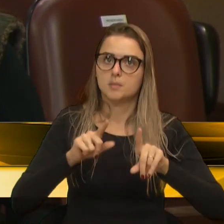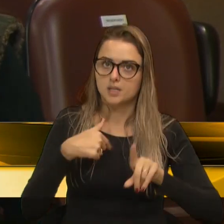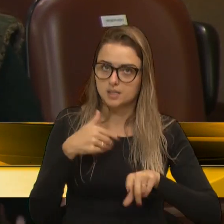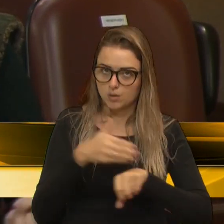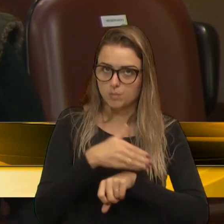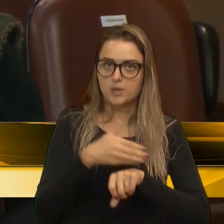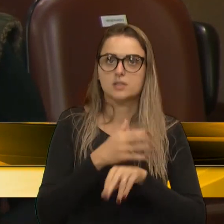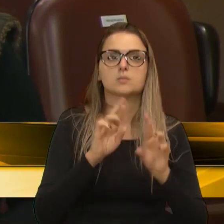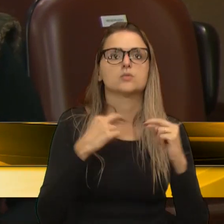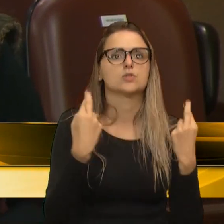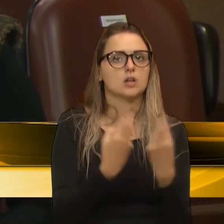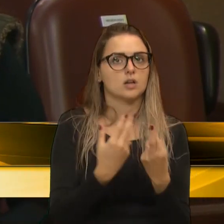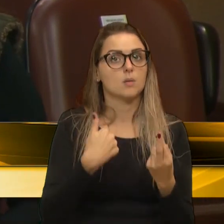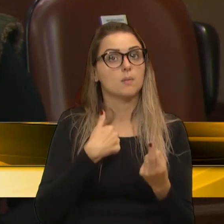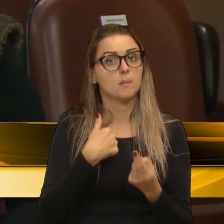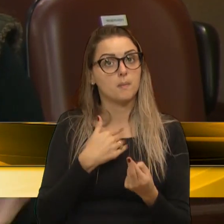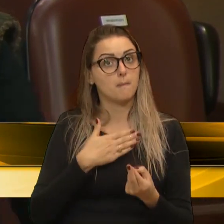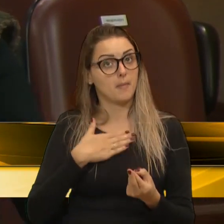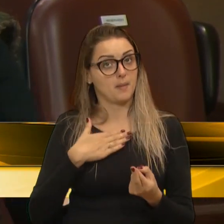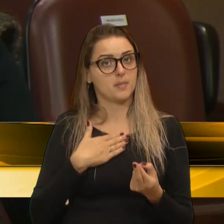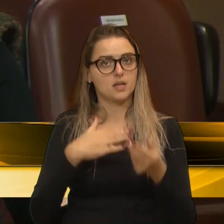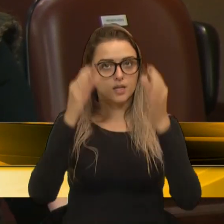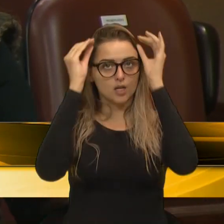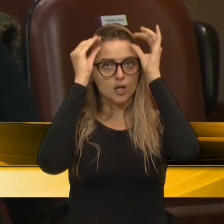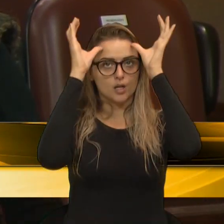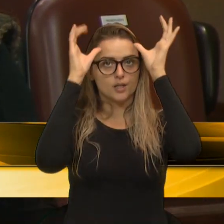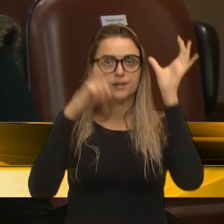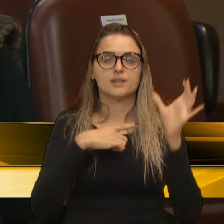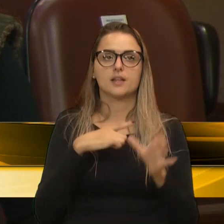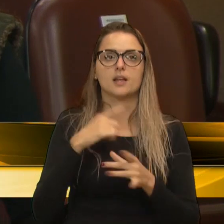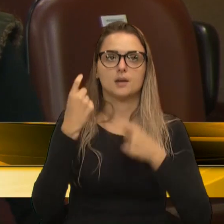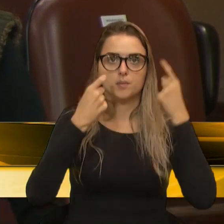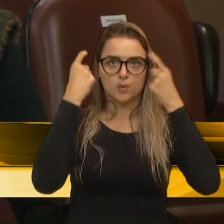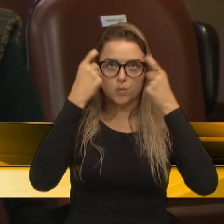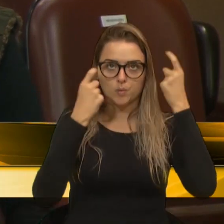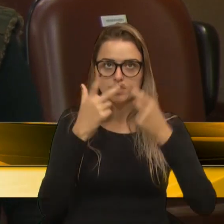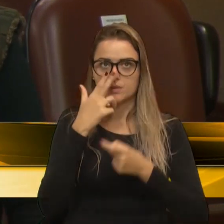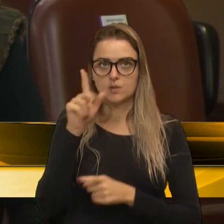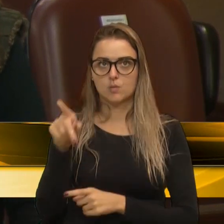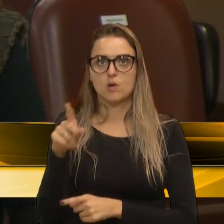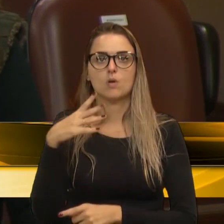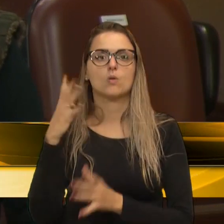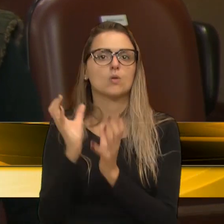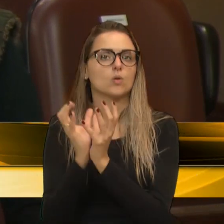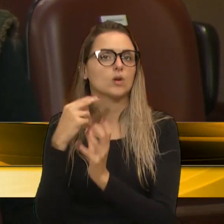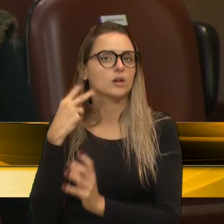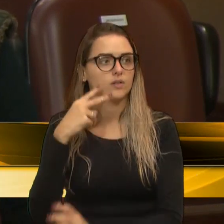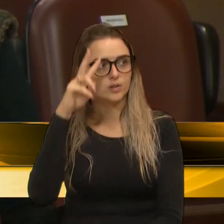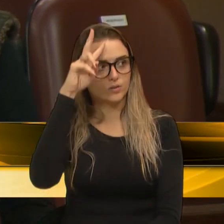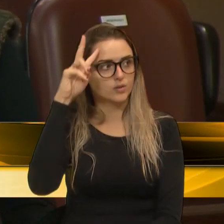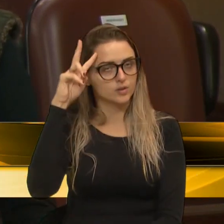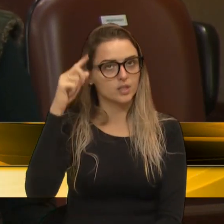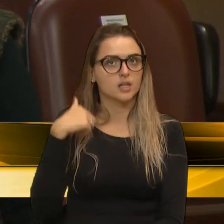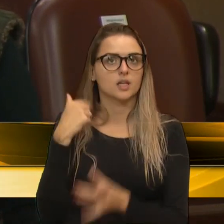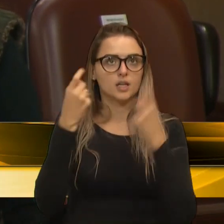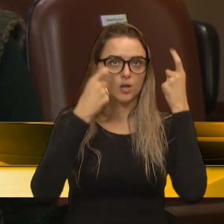de reuniões para me apropriar. Realmente tenho a preocupação que foi dita aqui pelo colega Velocinuez, com relação aos agricultores, né,